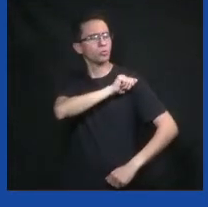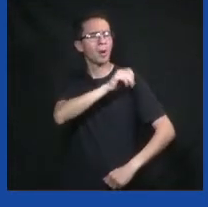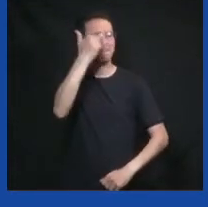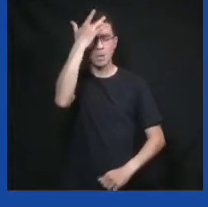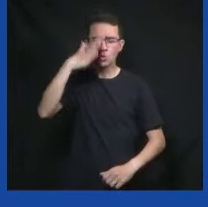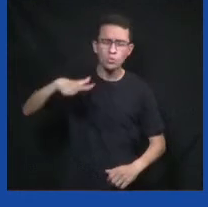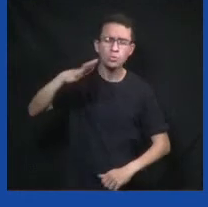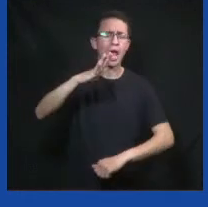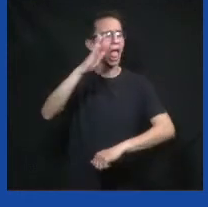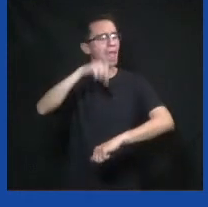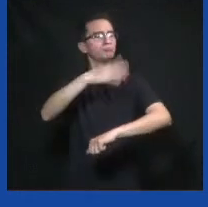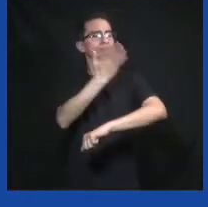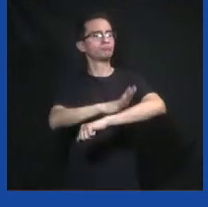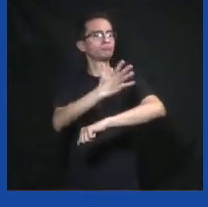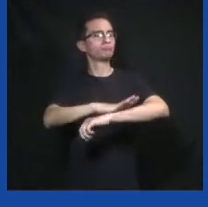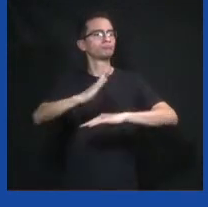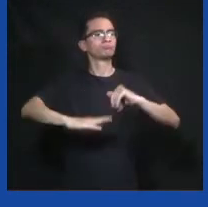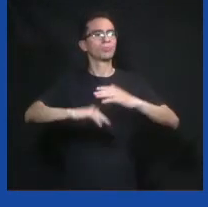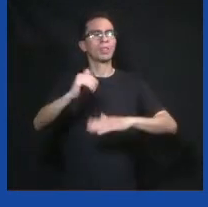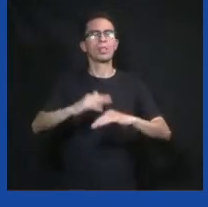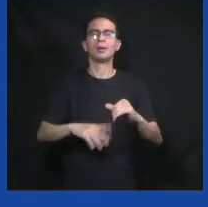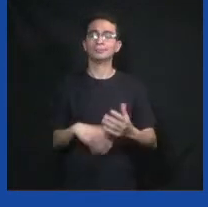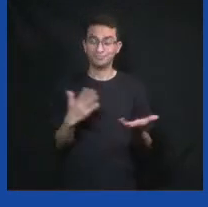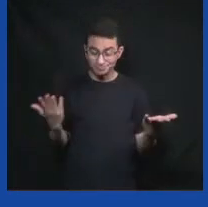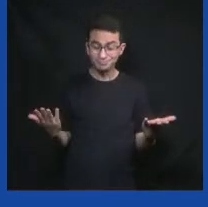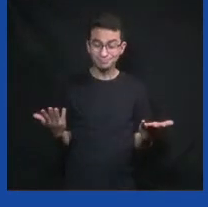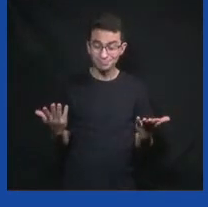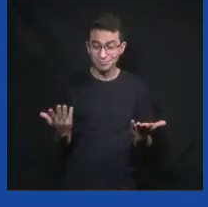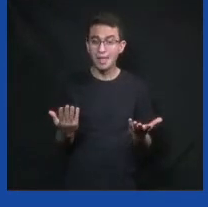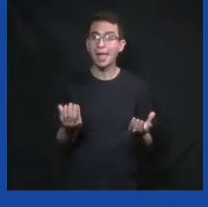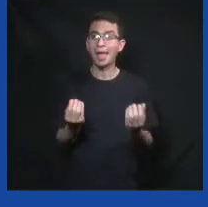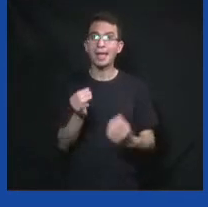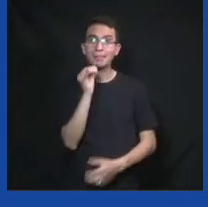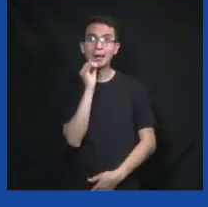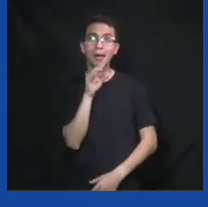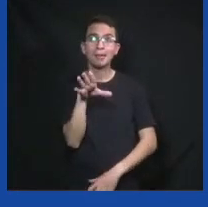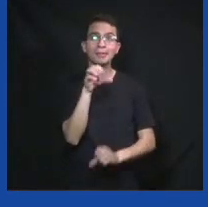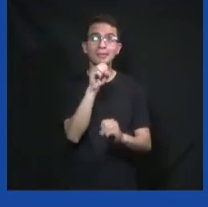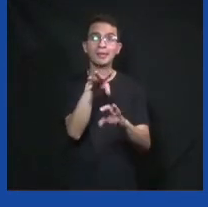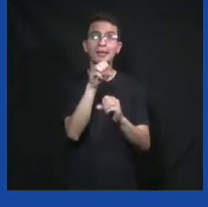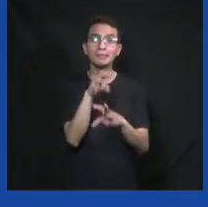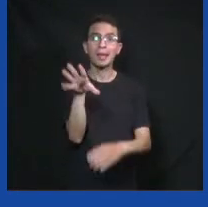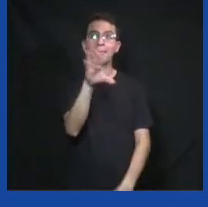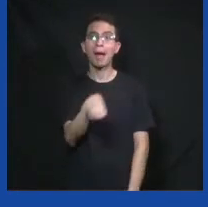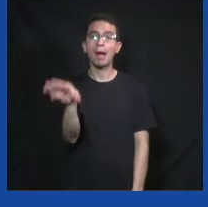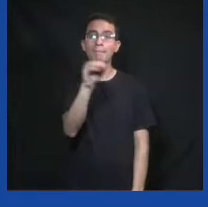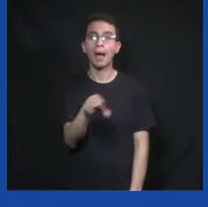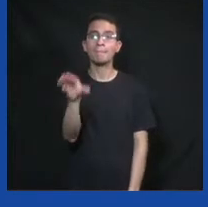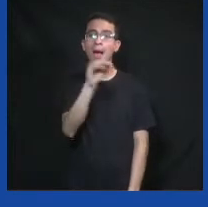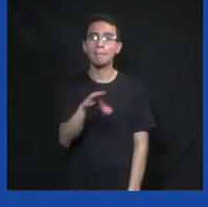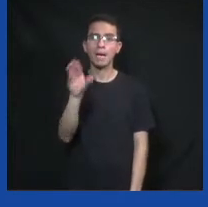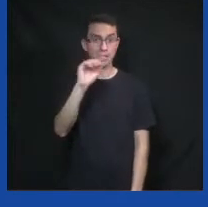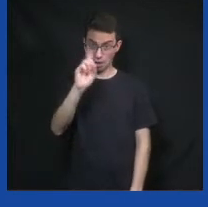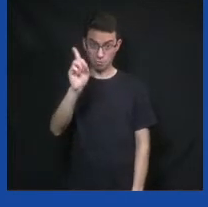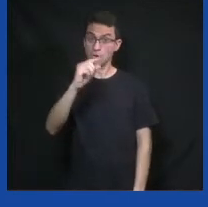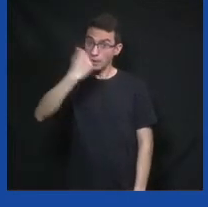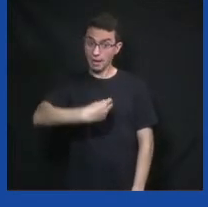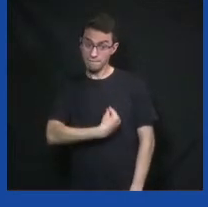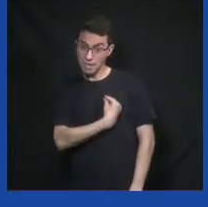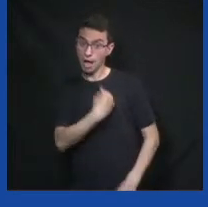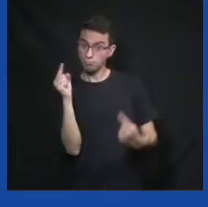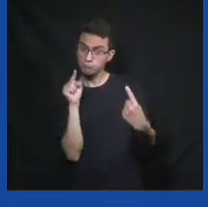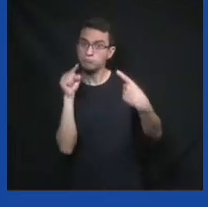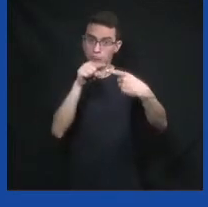de prática, prática, prática. Não adianta também o ensino meramente teórico, desconectado. Então, eu acho que alguns elementos são importantes a gente falar de